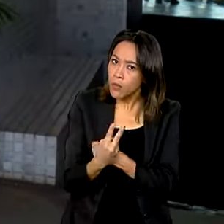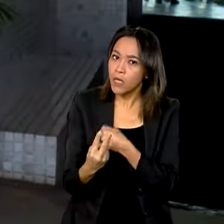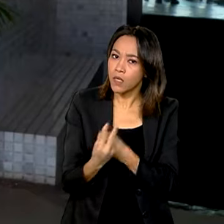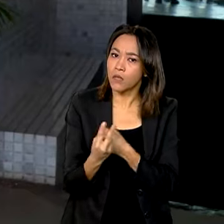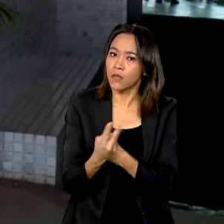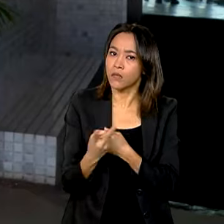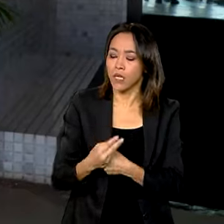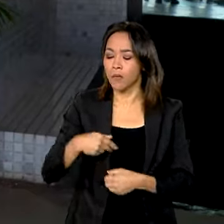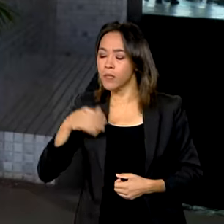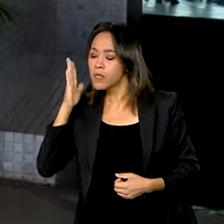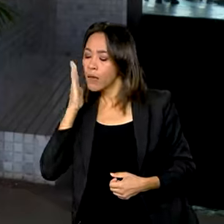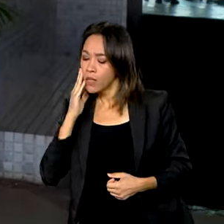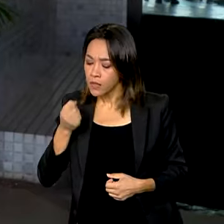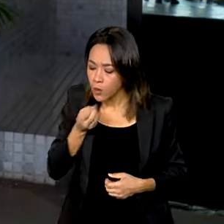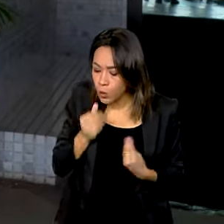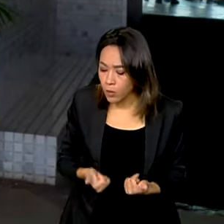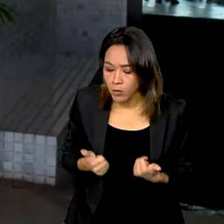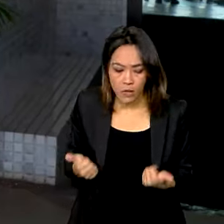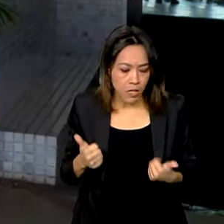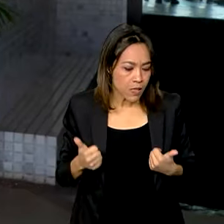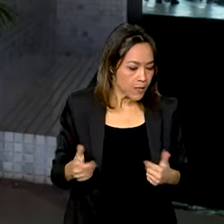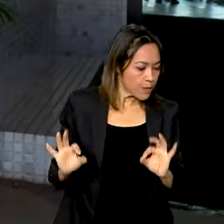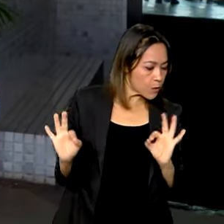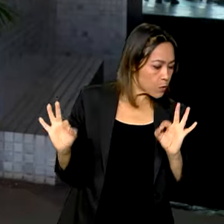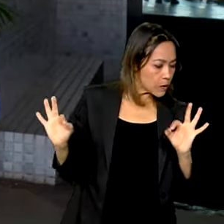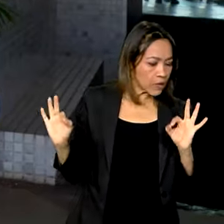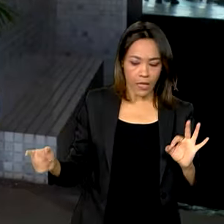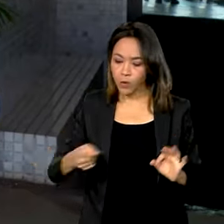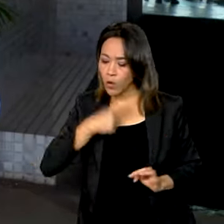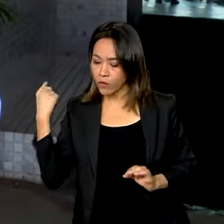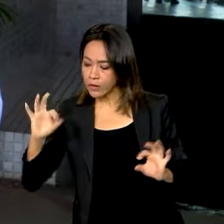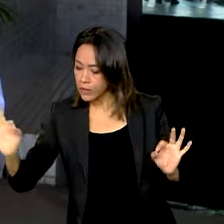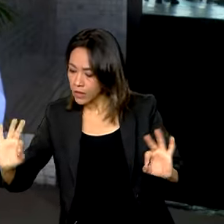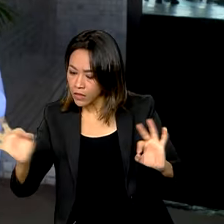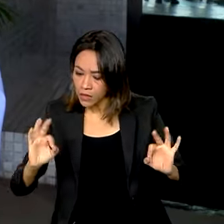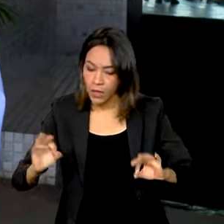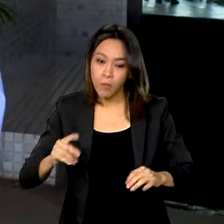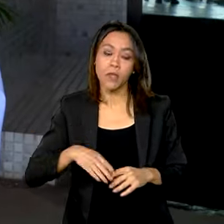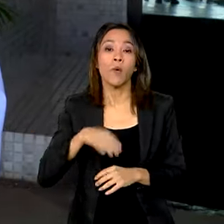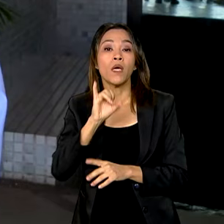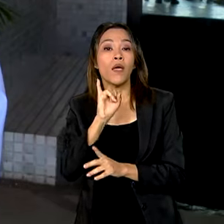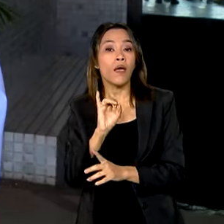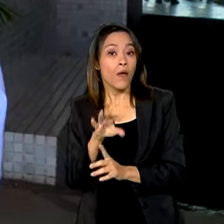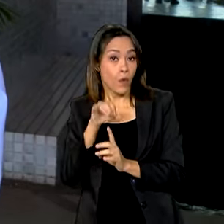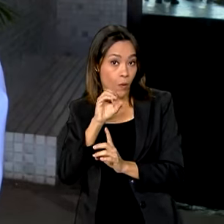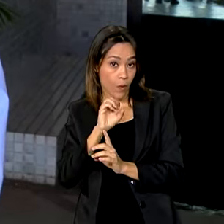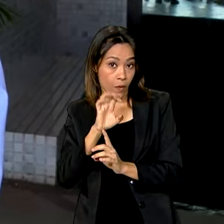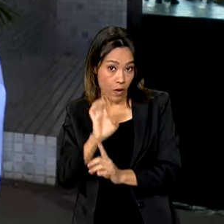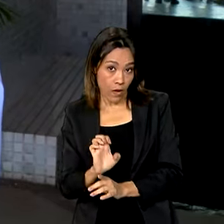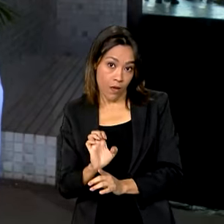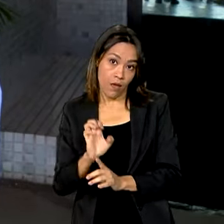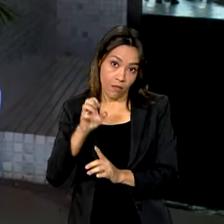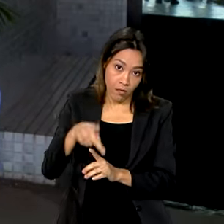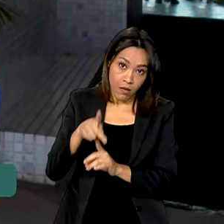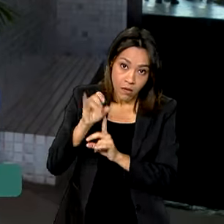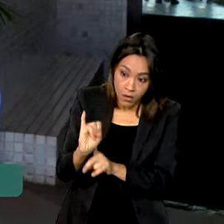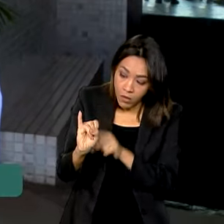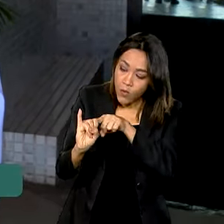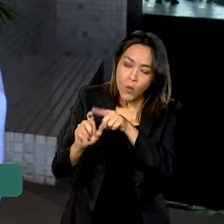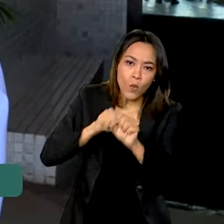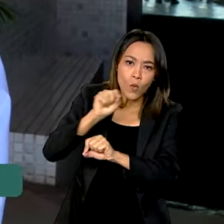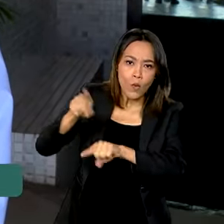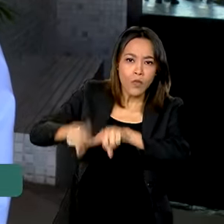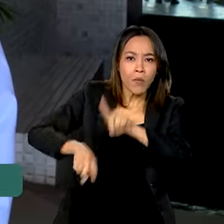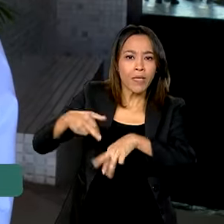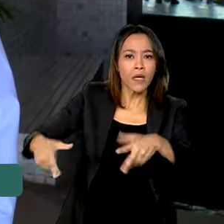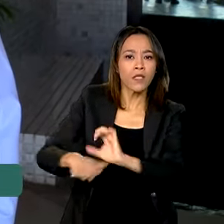você está sempre atualizando os equipamentos, né? É isso que a gente fala, por exemplo, o EPI é para evitar, é para você diminuir o acidente, né?